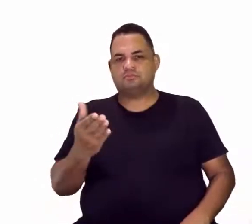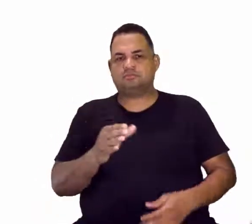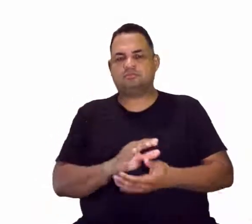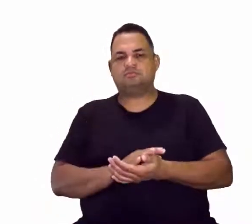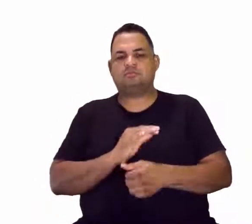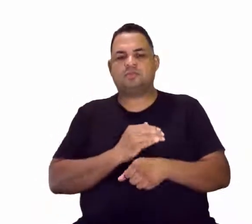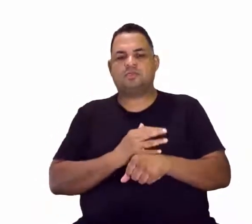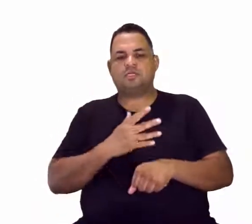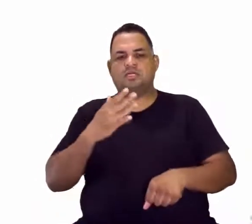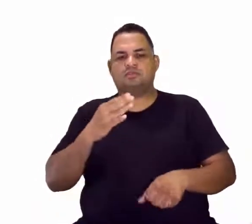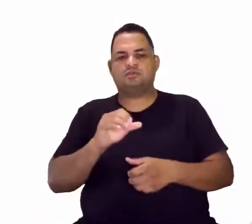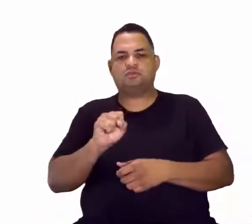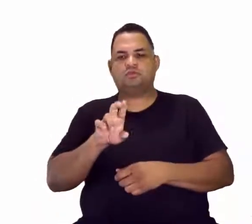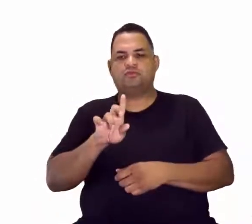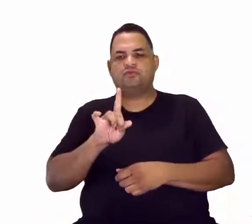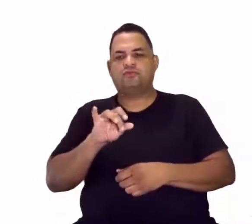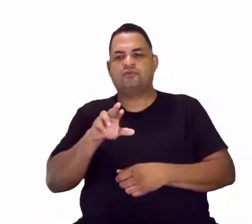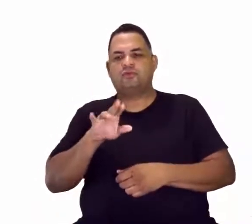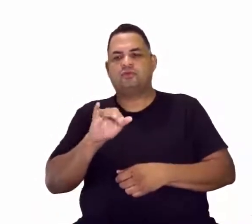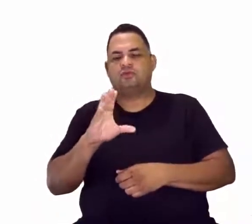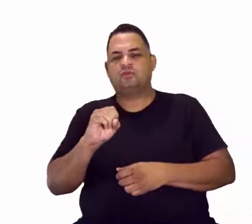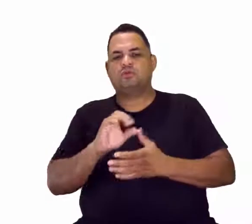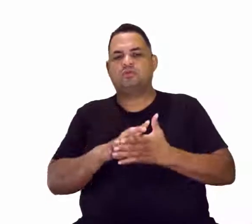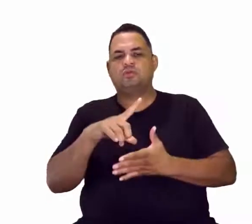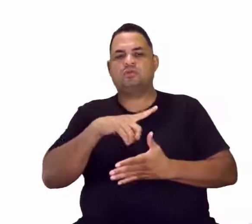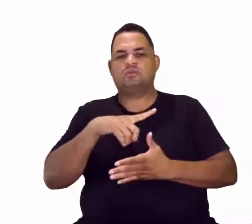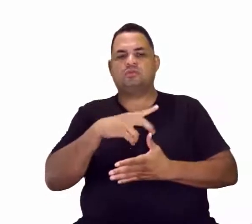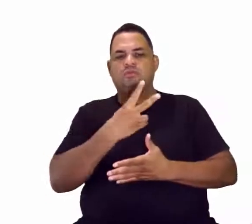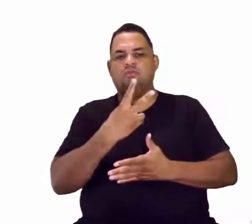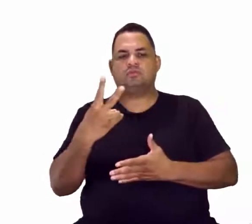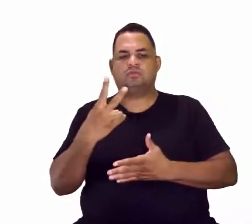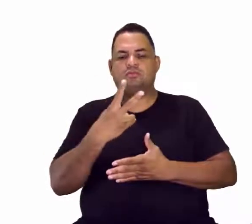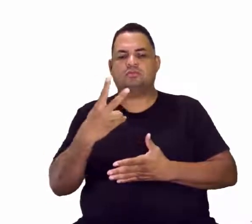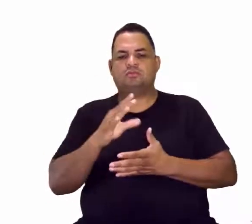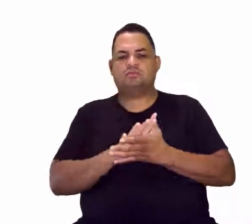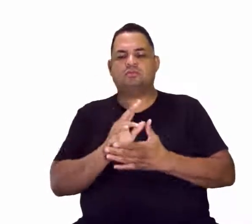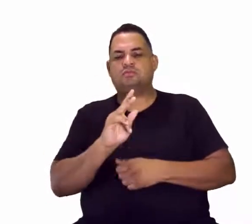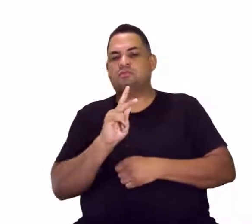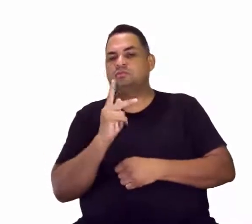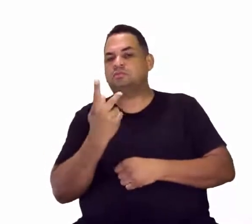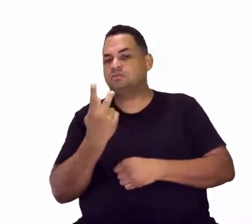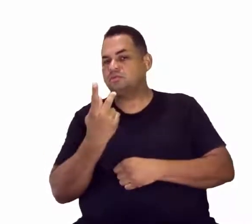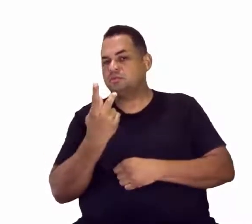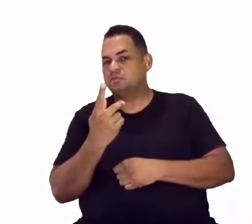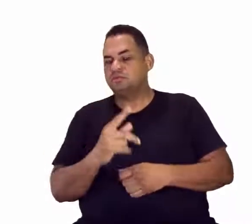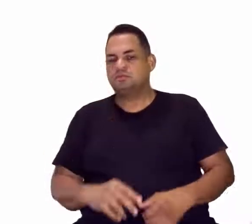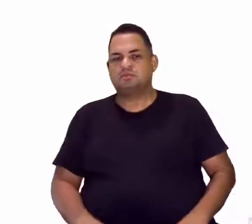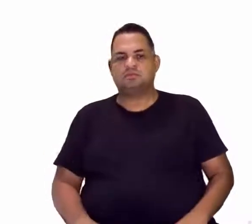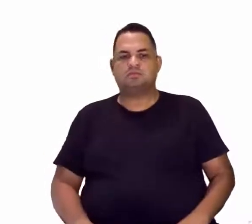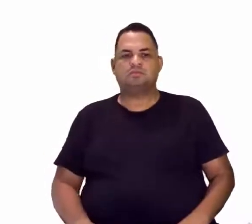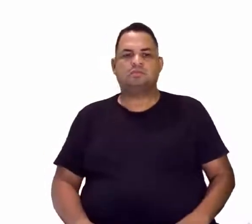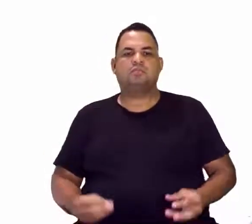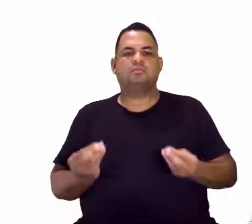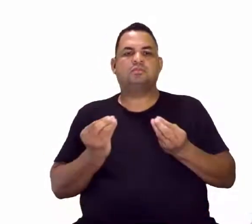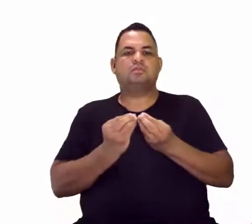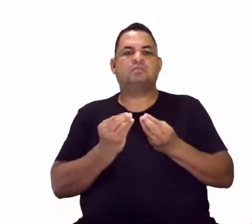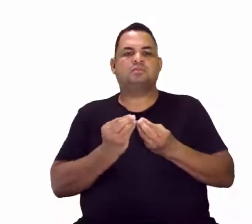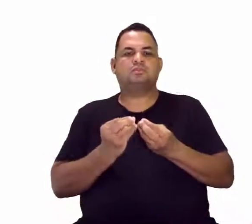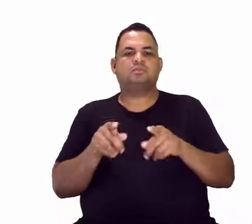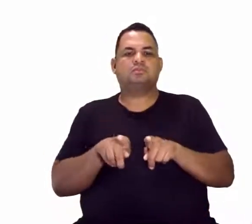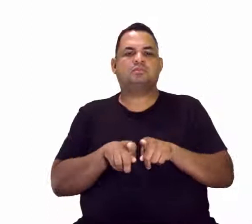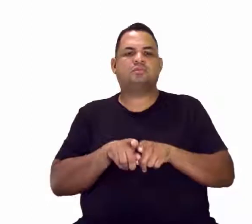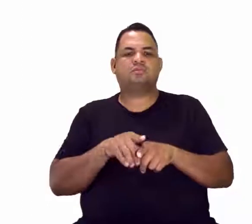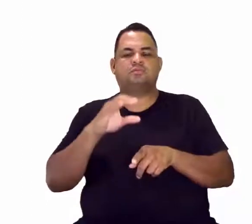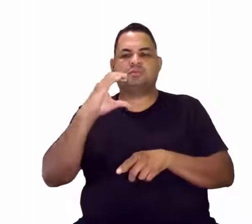que nós temos para ele? Nós temos dois hidrogênios e na nossa molécula nós temos a presença